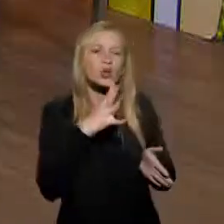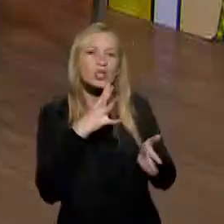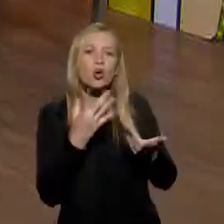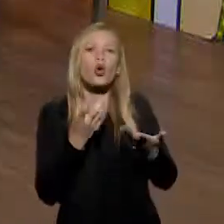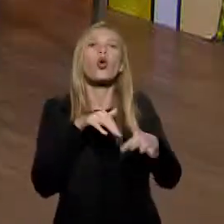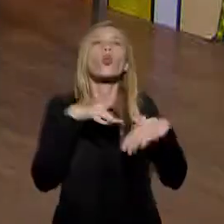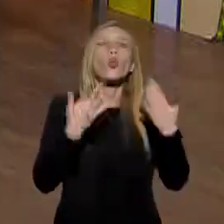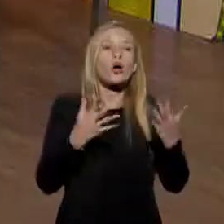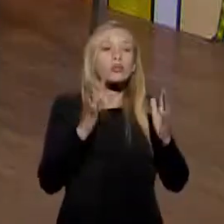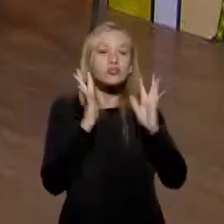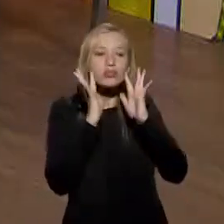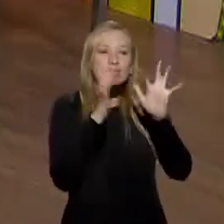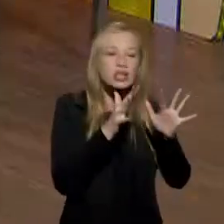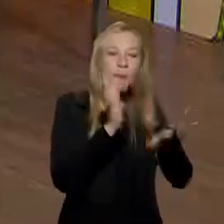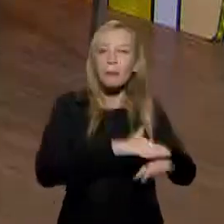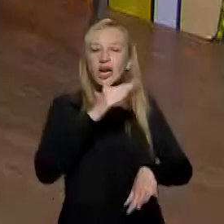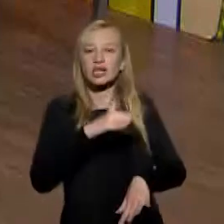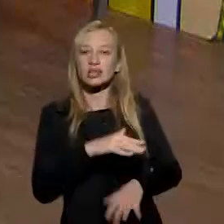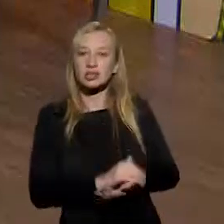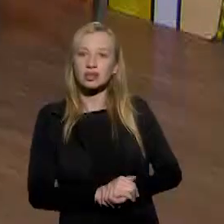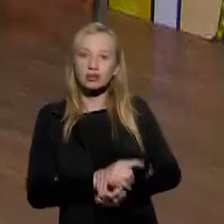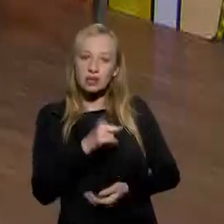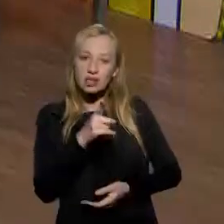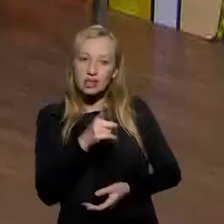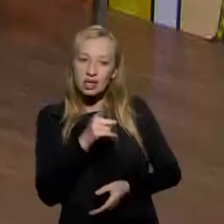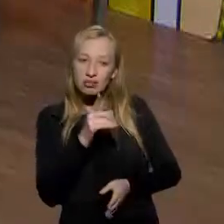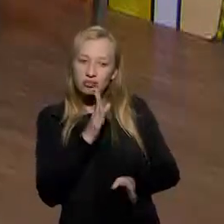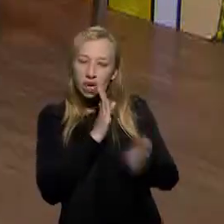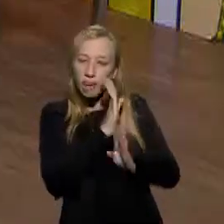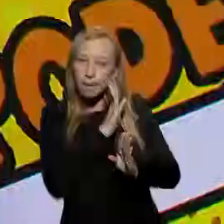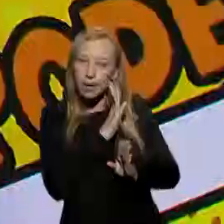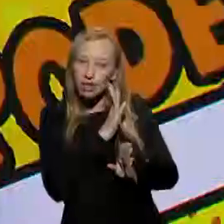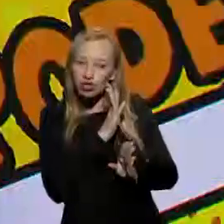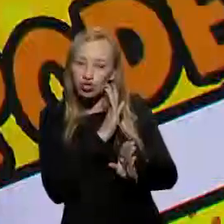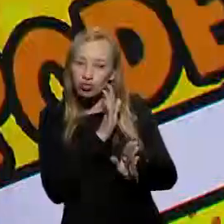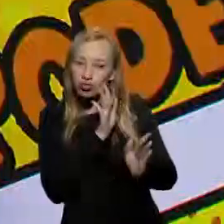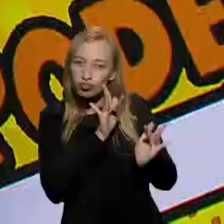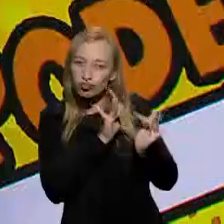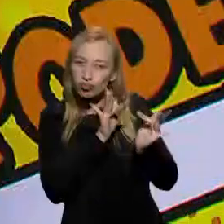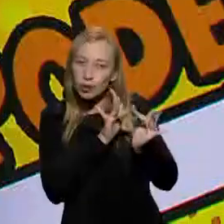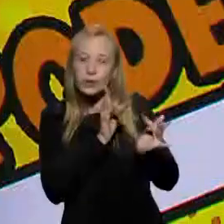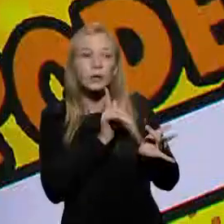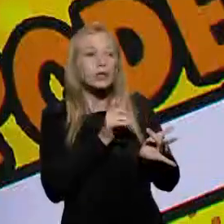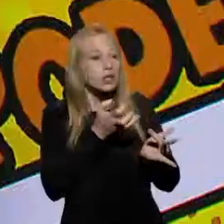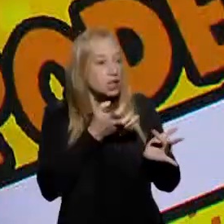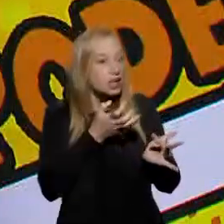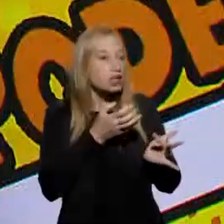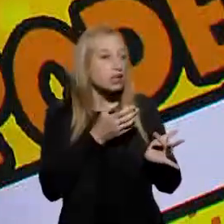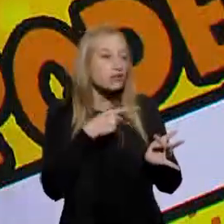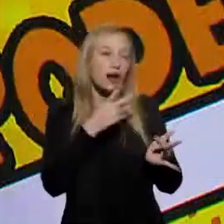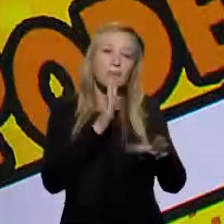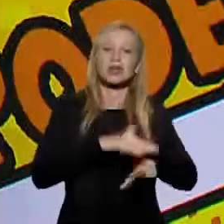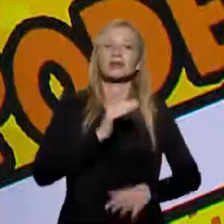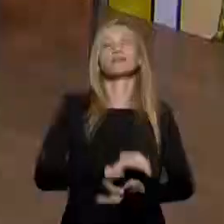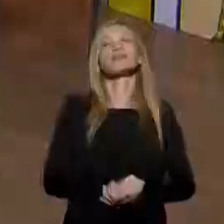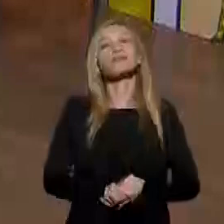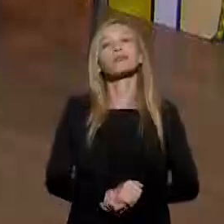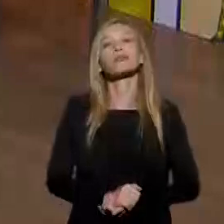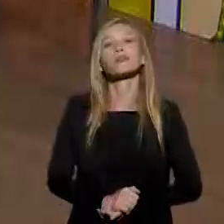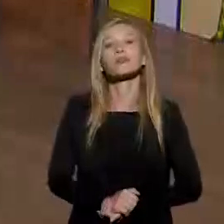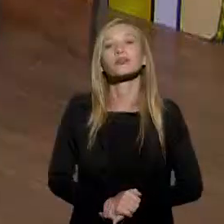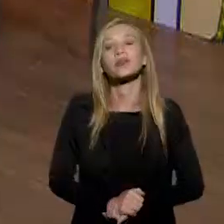conheceu qual é que chamam mais a sua atenção que você realmente criou um apreço uma identificação que você gostaria de destacar